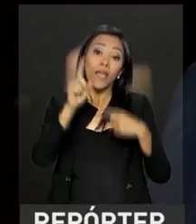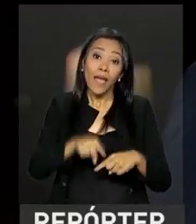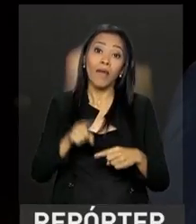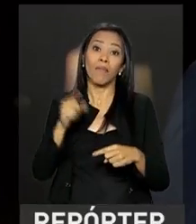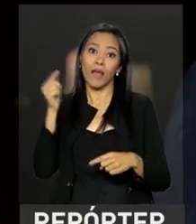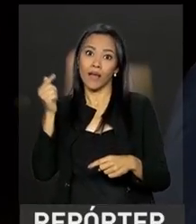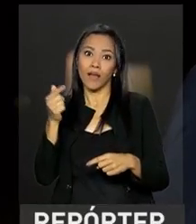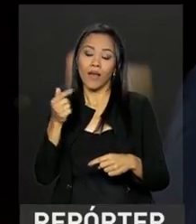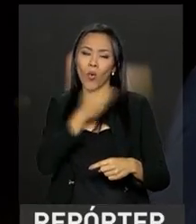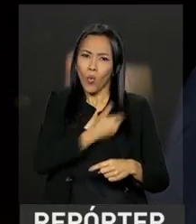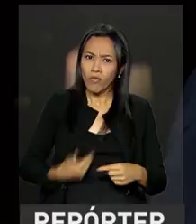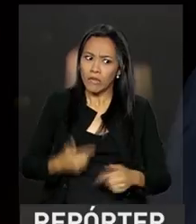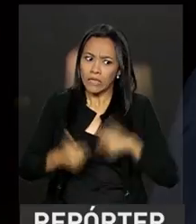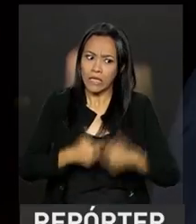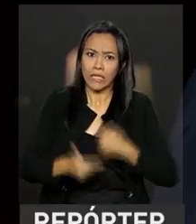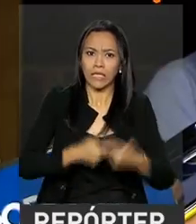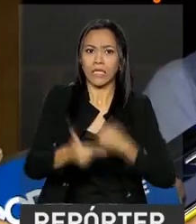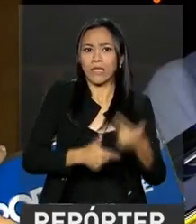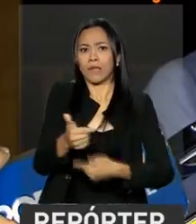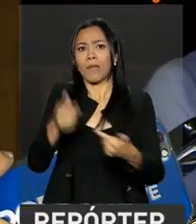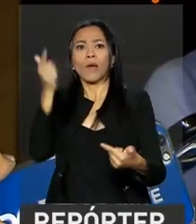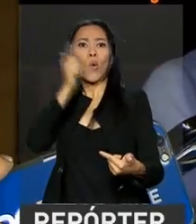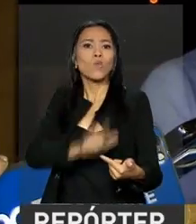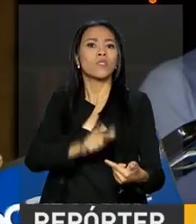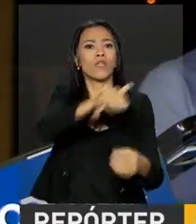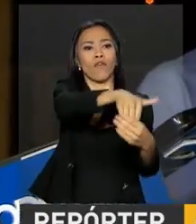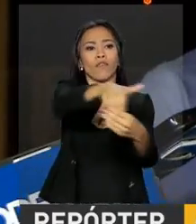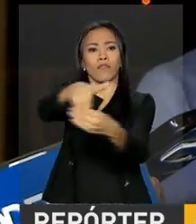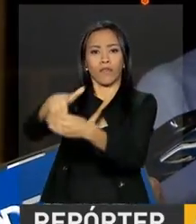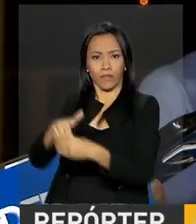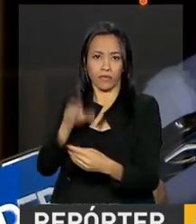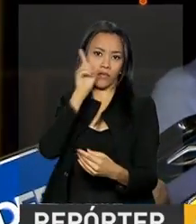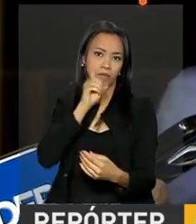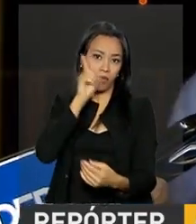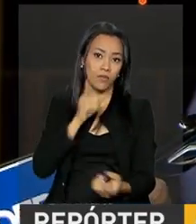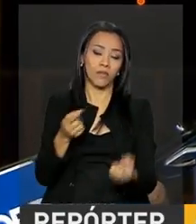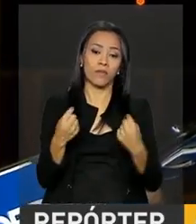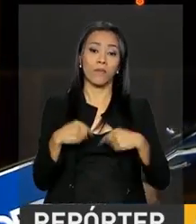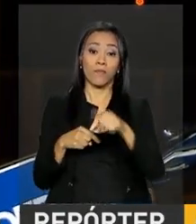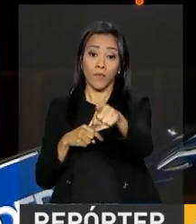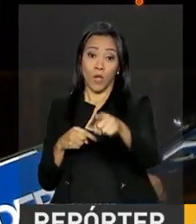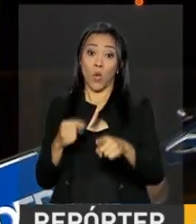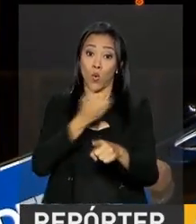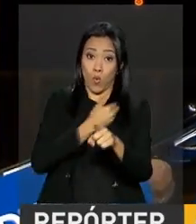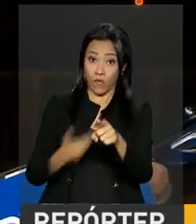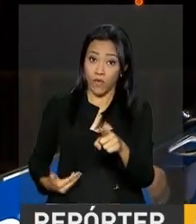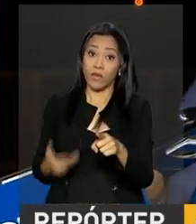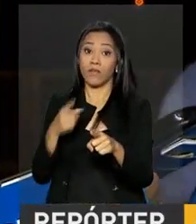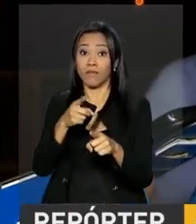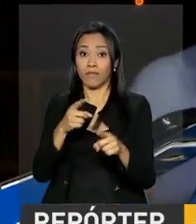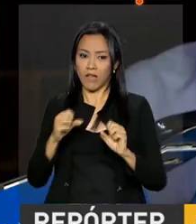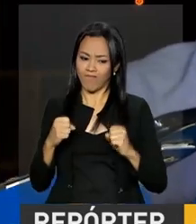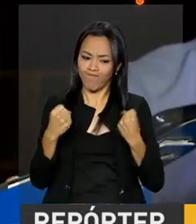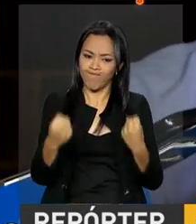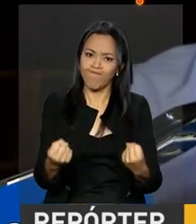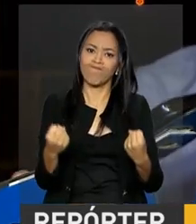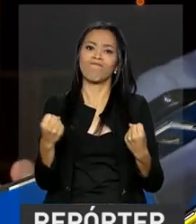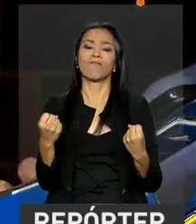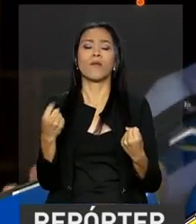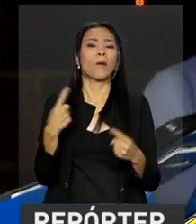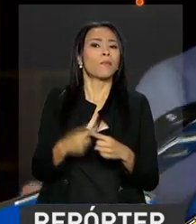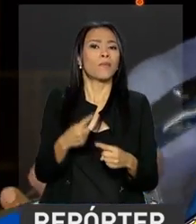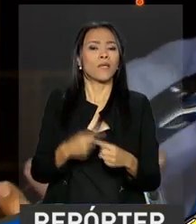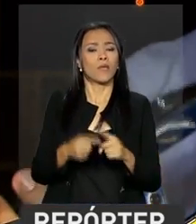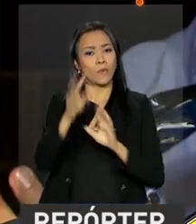que o governo está trabalhando o vento a expectativa muito forte com relação à aprovação da reforma da previdência porque